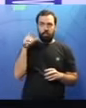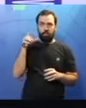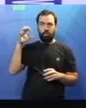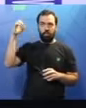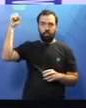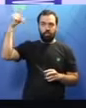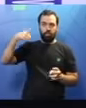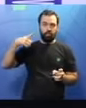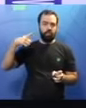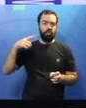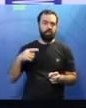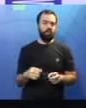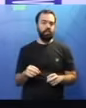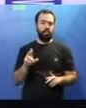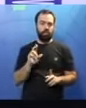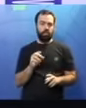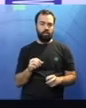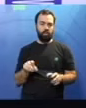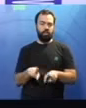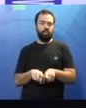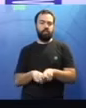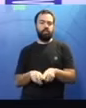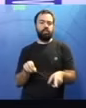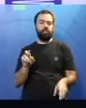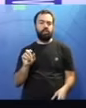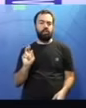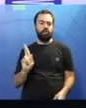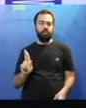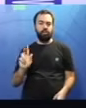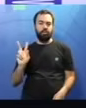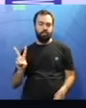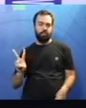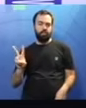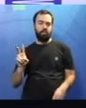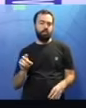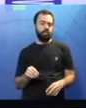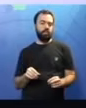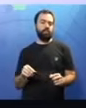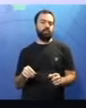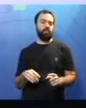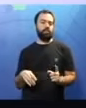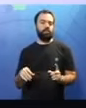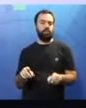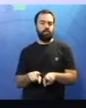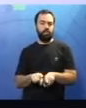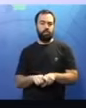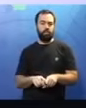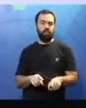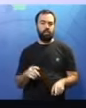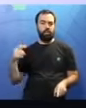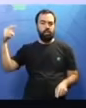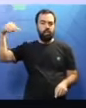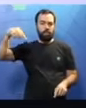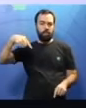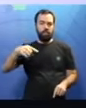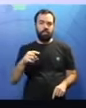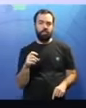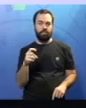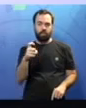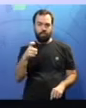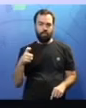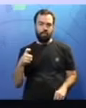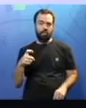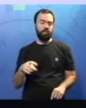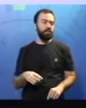da luz ultravioleta, no caso do Sol, do raio-X e dos raios gama. A propagação